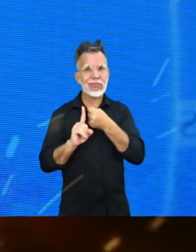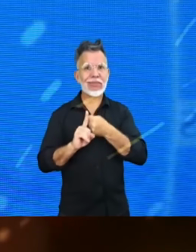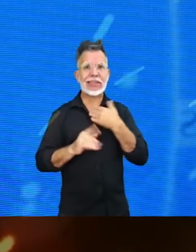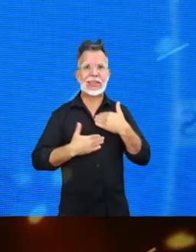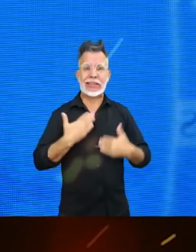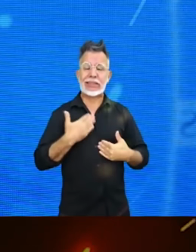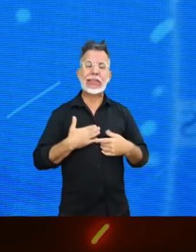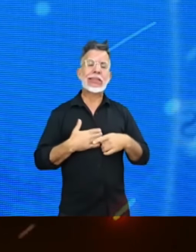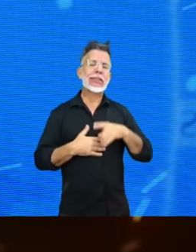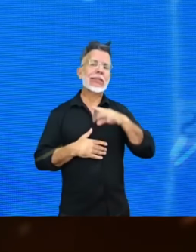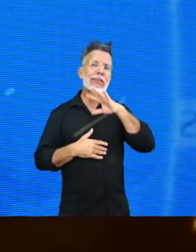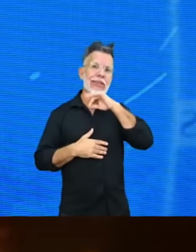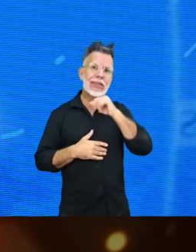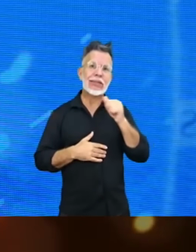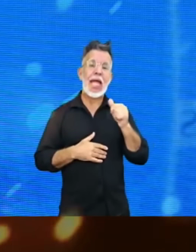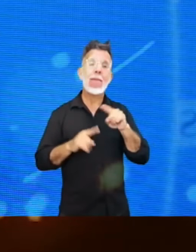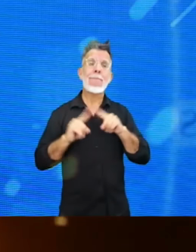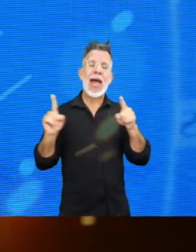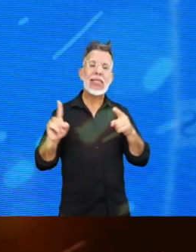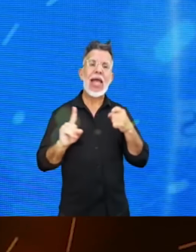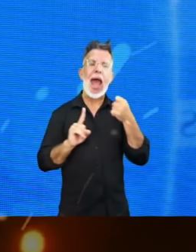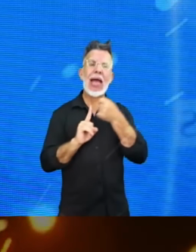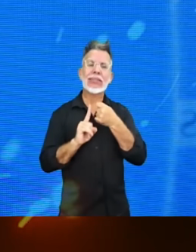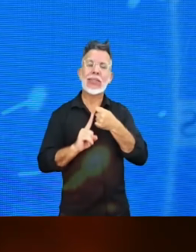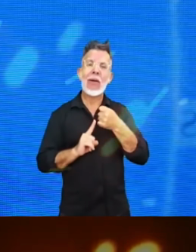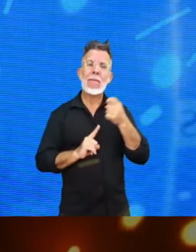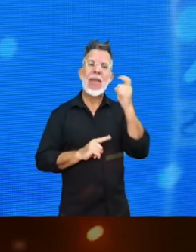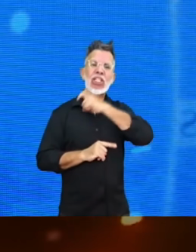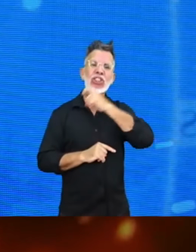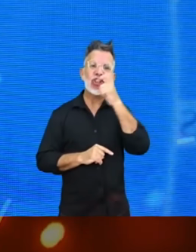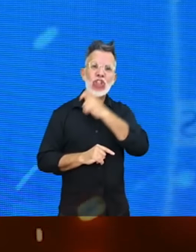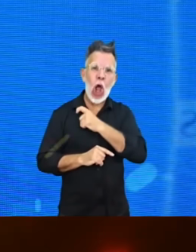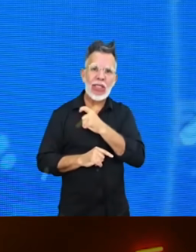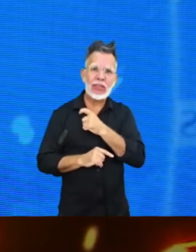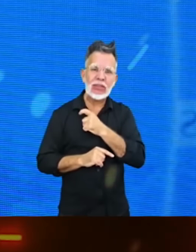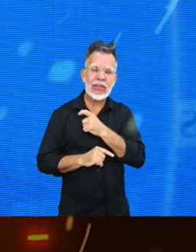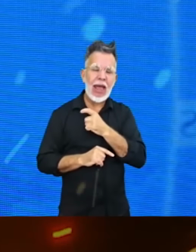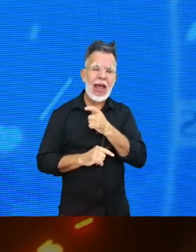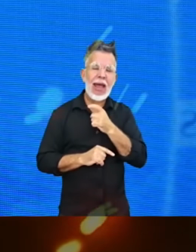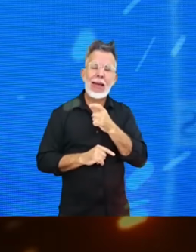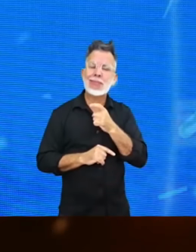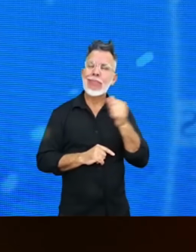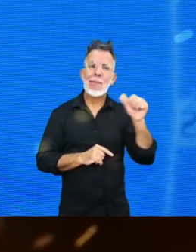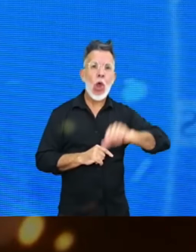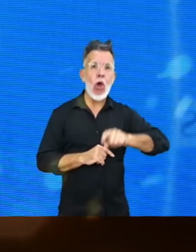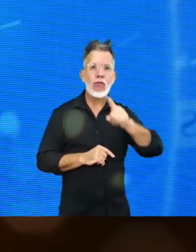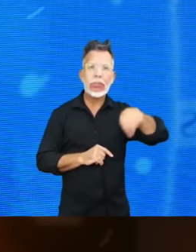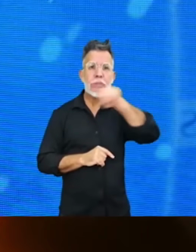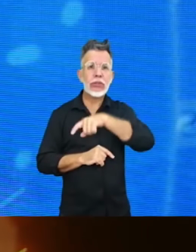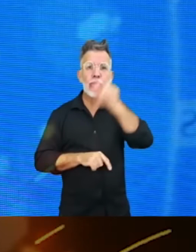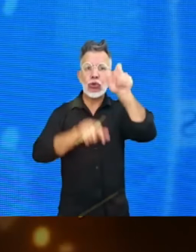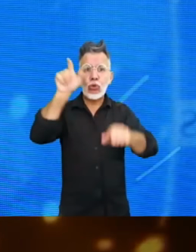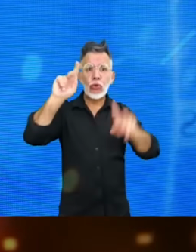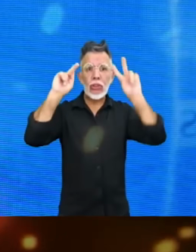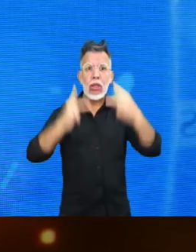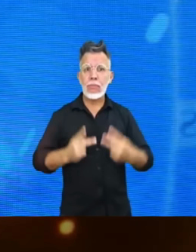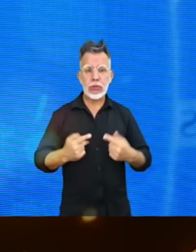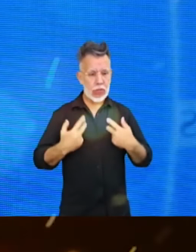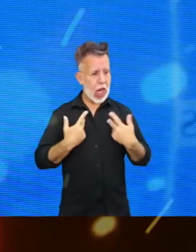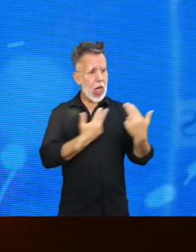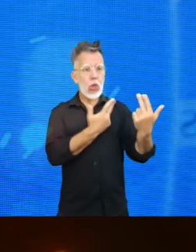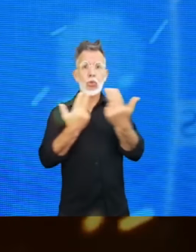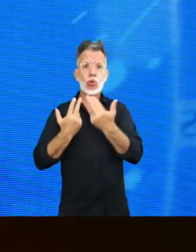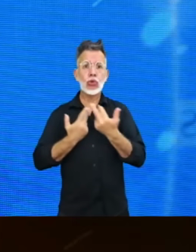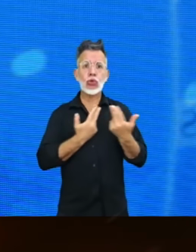a agressão mentirosa é pior ainda vocês todos são seres humanos como fazemos parte de um organismo